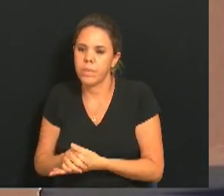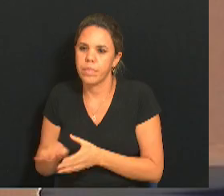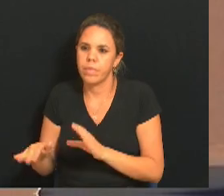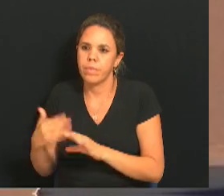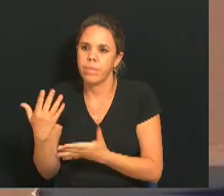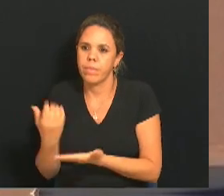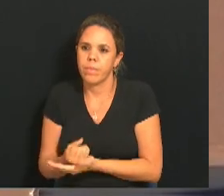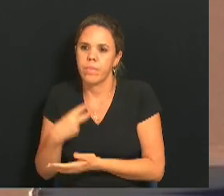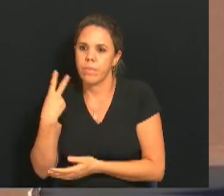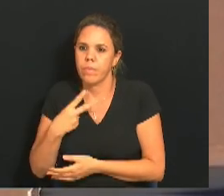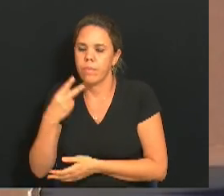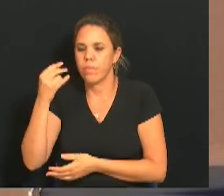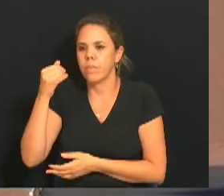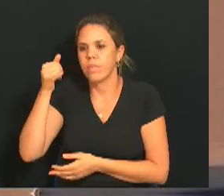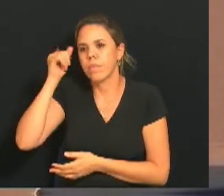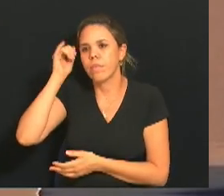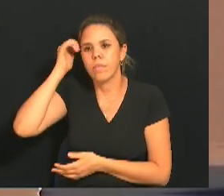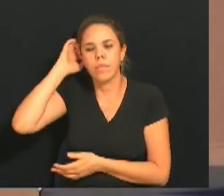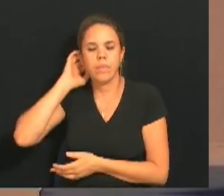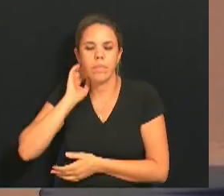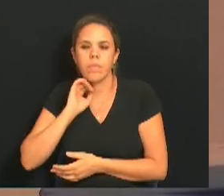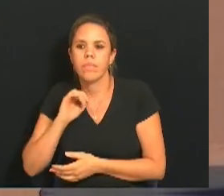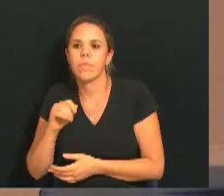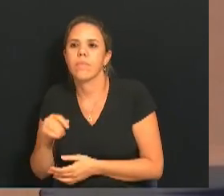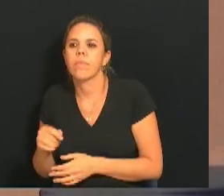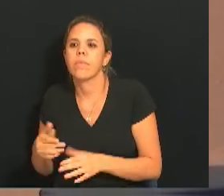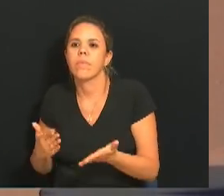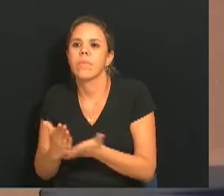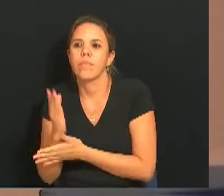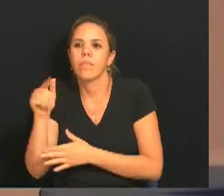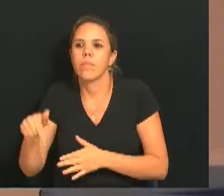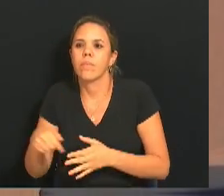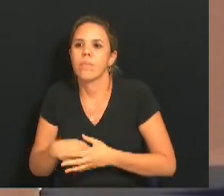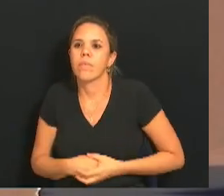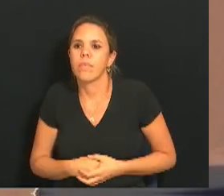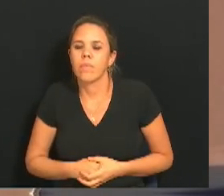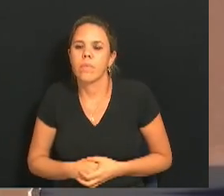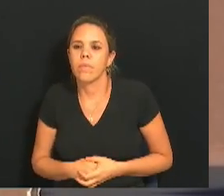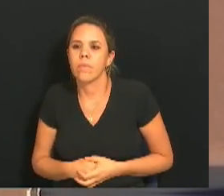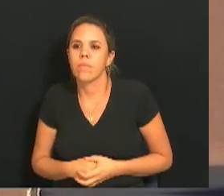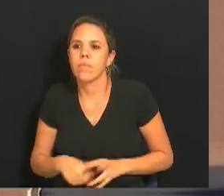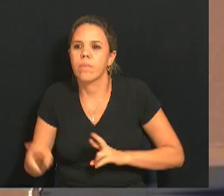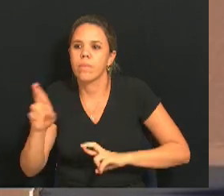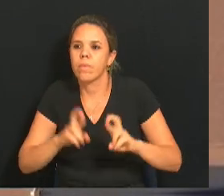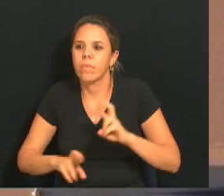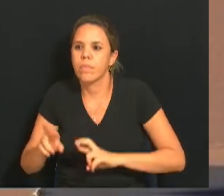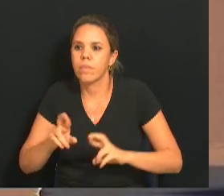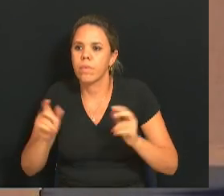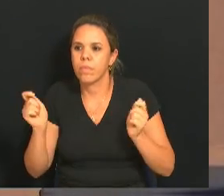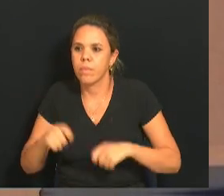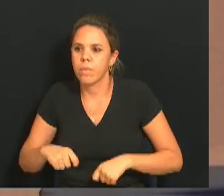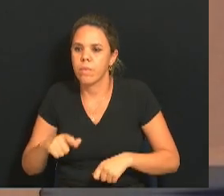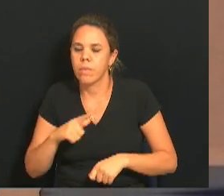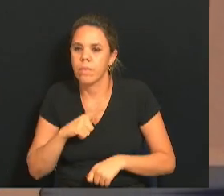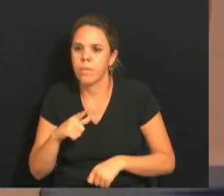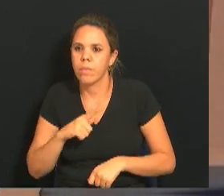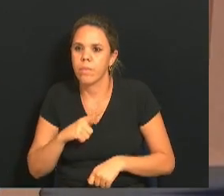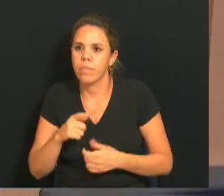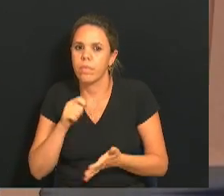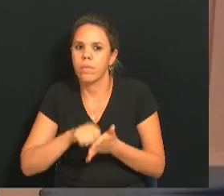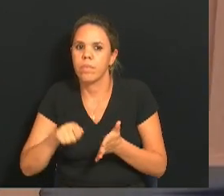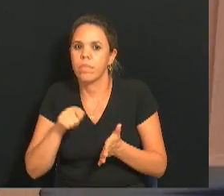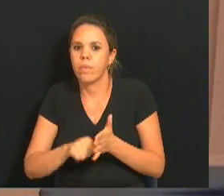vereador Paulo Búfalo, que foi o que nós aprovamos aqui, e vou verificar a possibilidade também deles